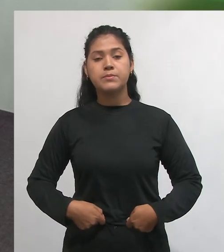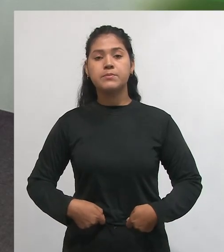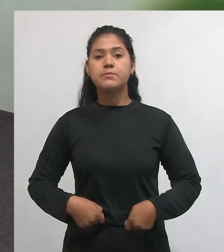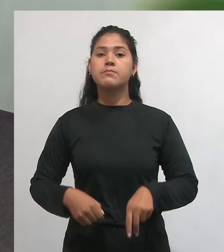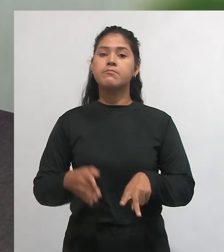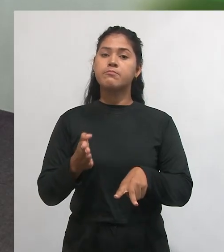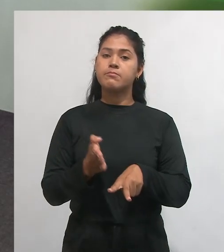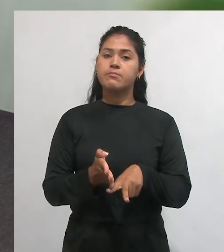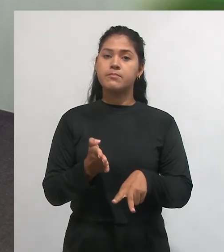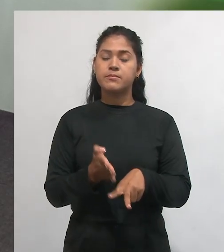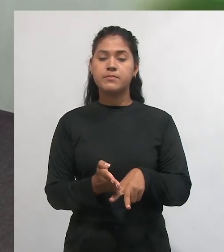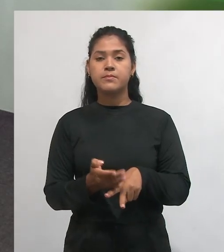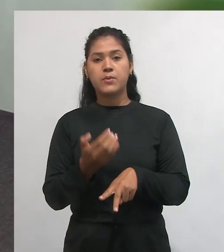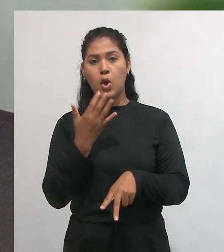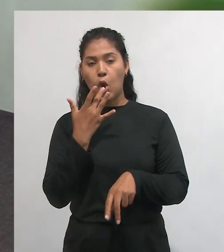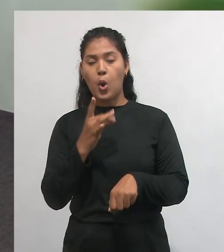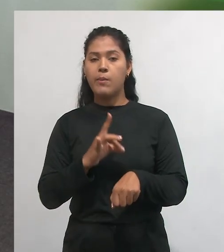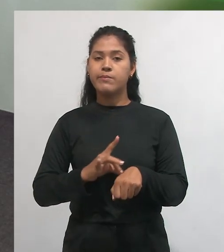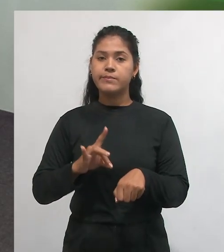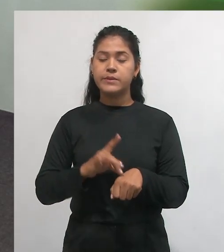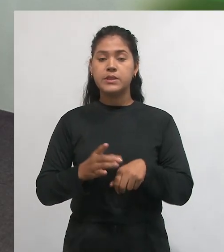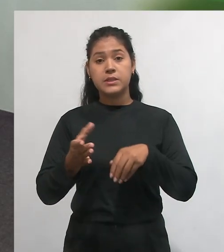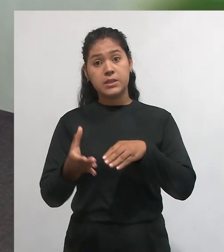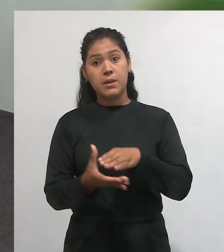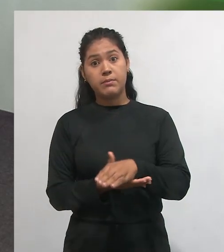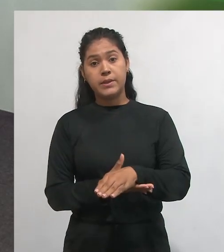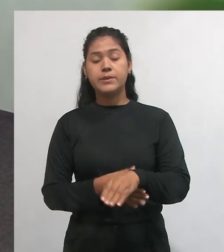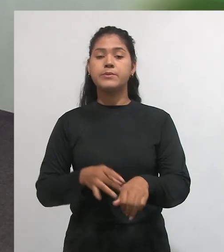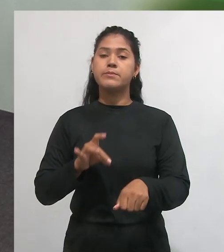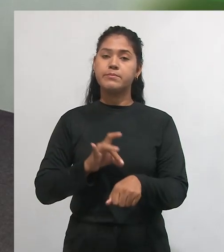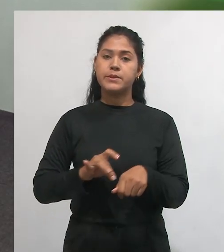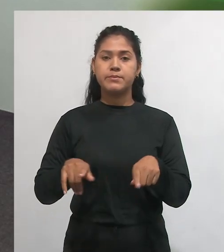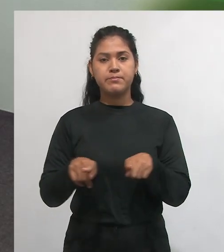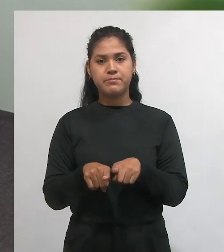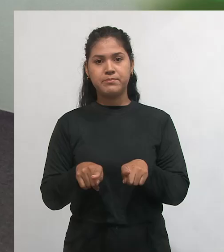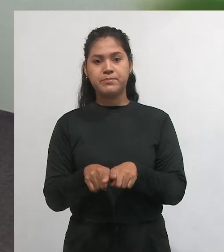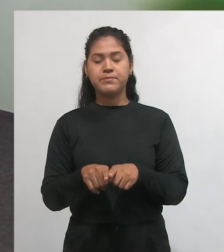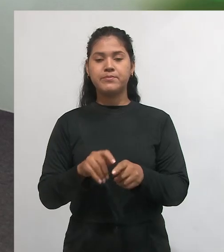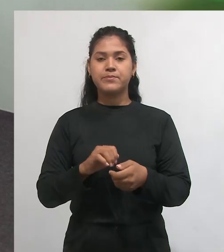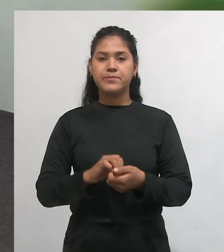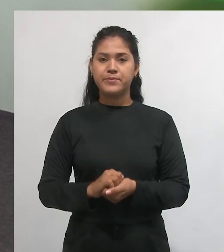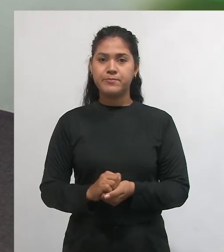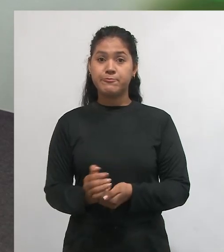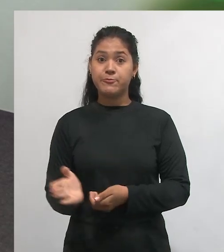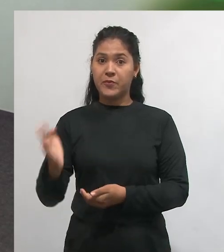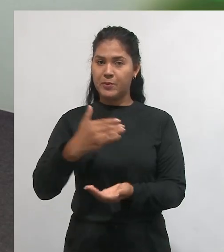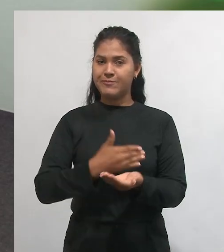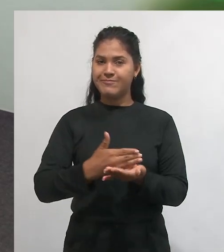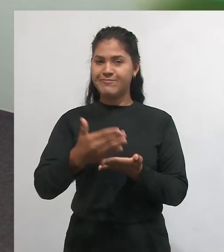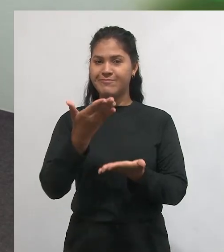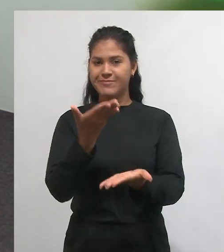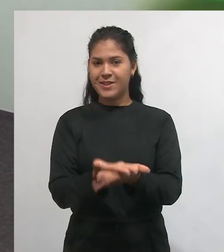uma calça preta e um sapato preto. Vamos então à aula.